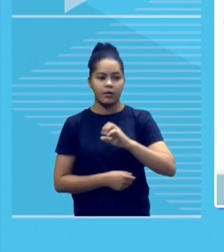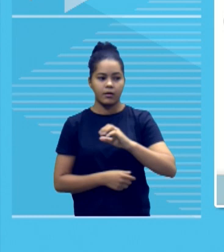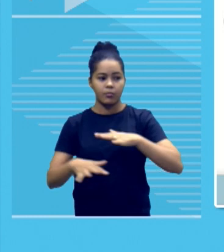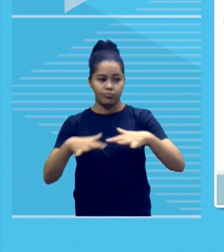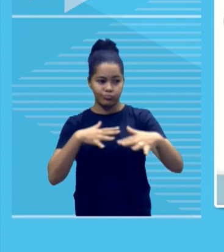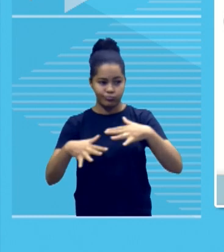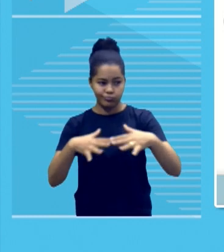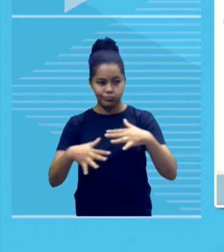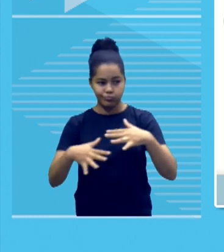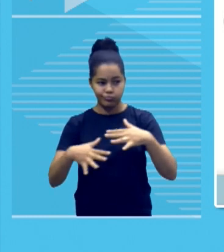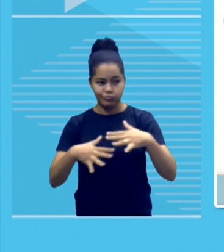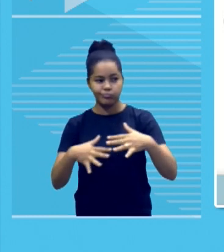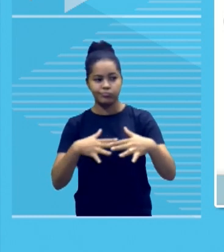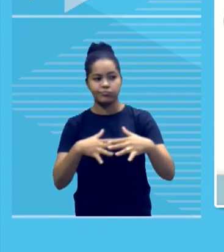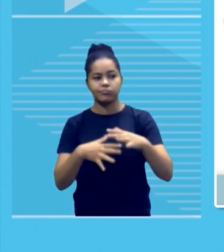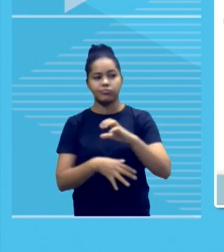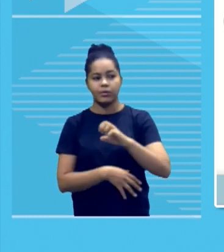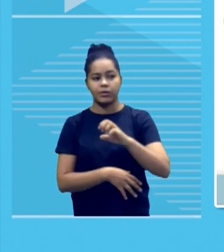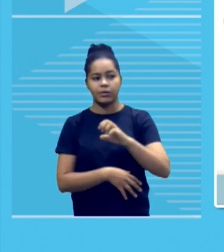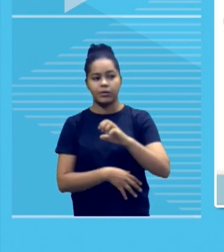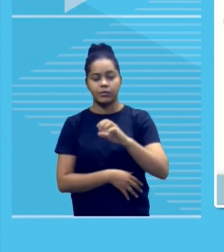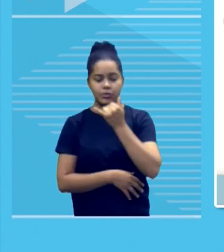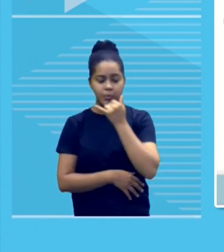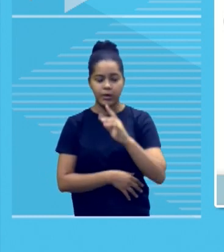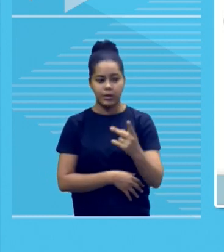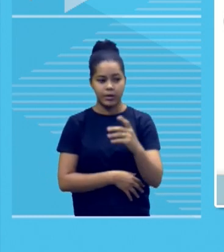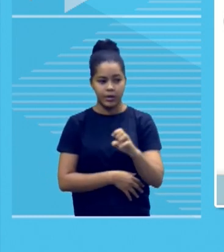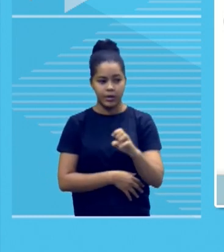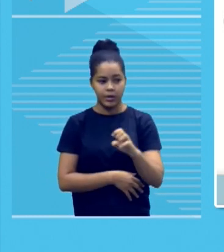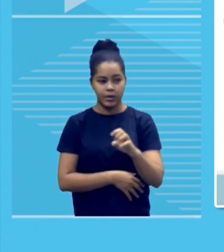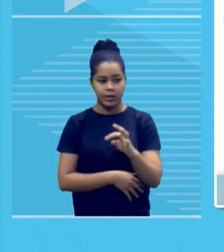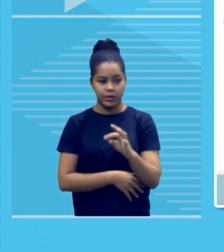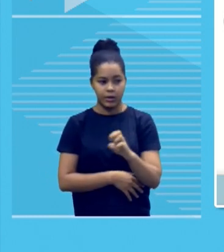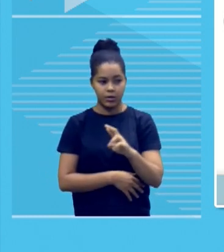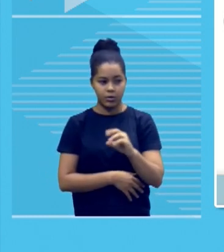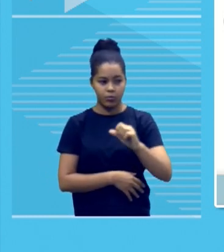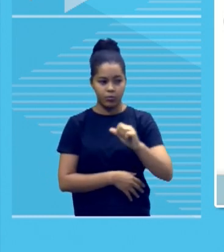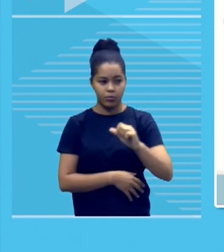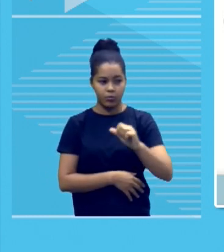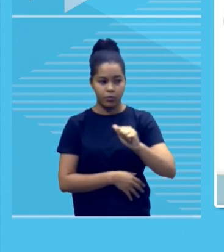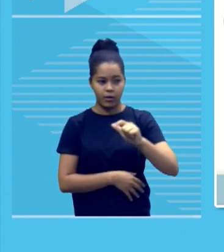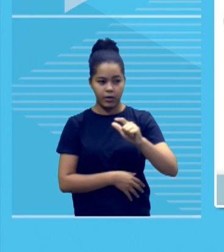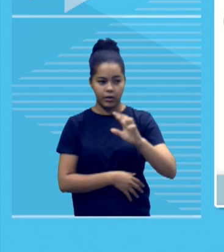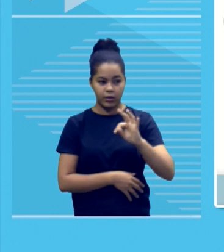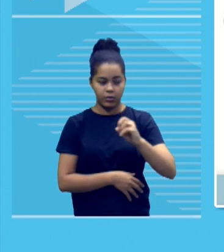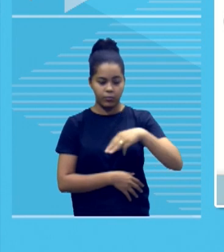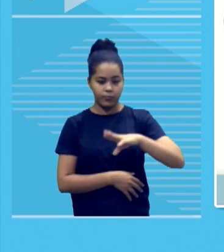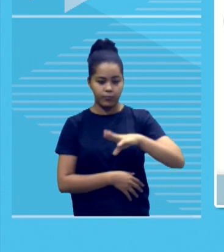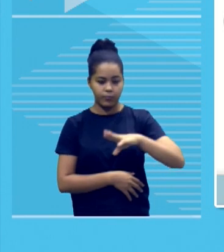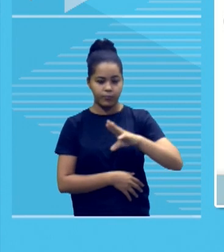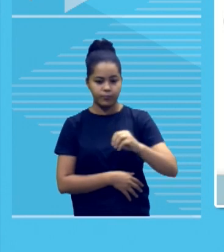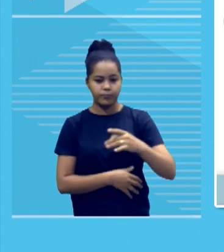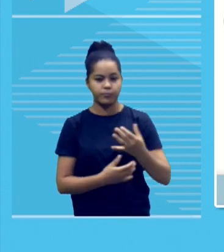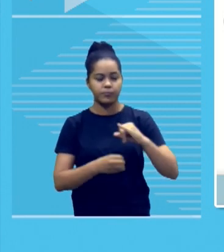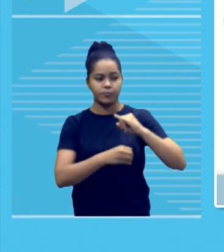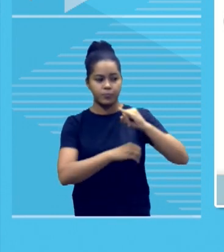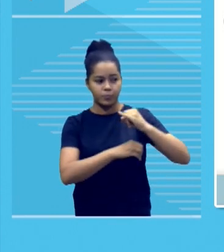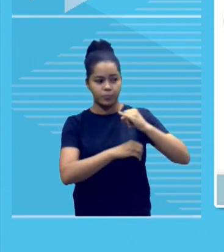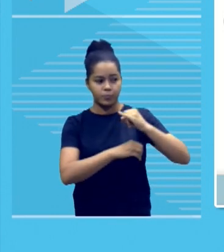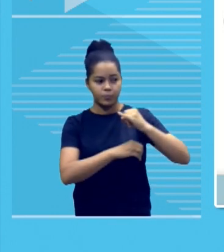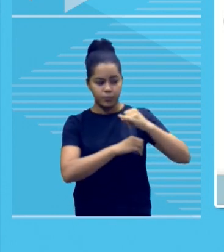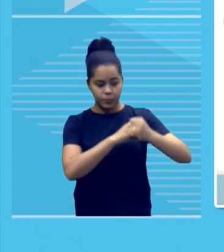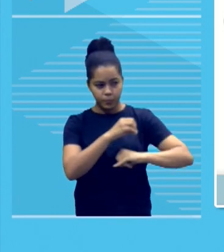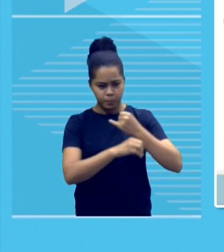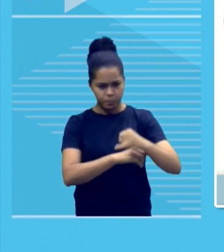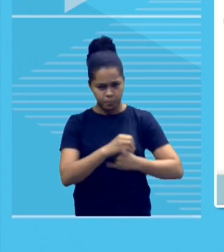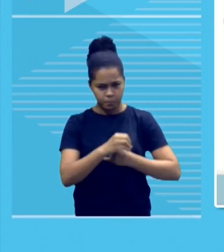de ateroato vai chamar de que metameria ou isomeria de compensação até coloquei a seta